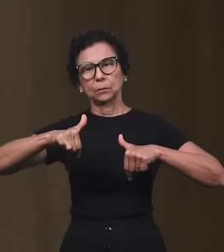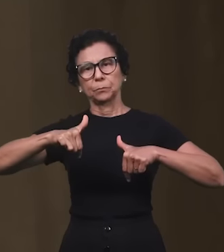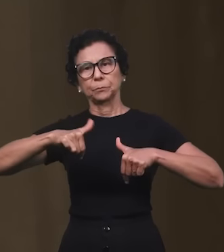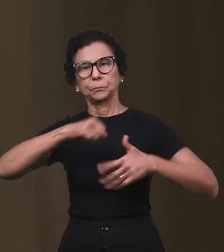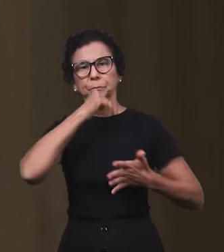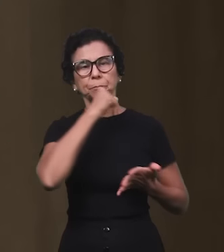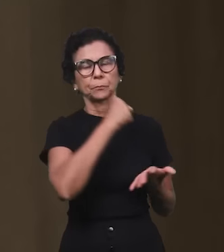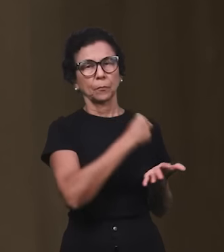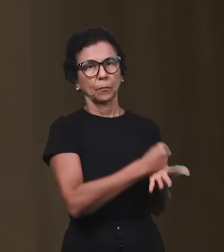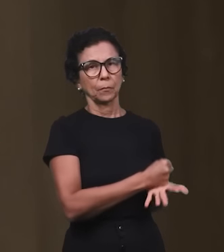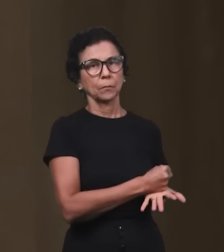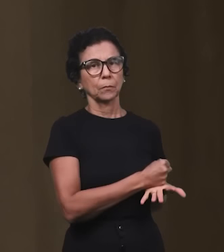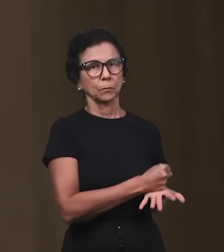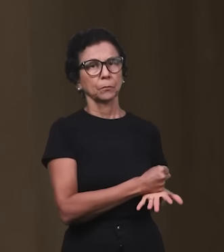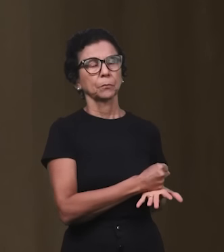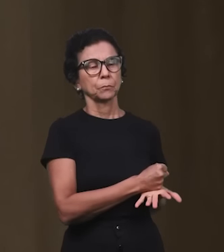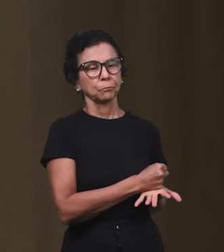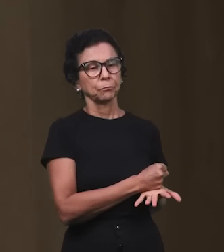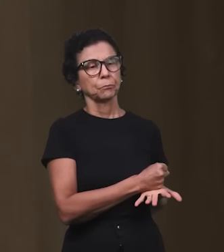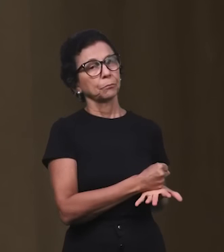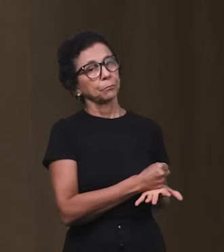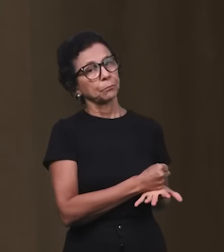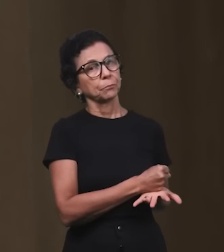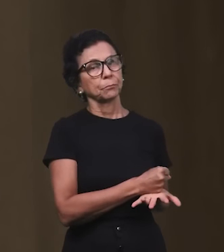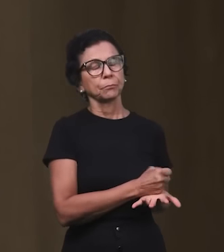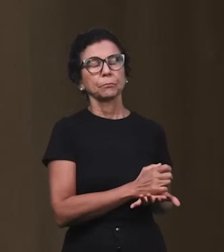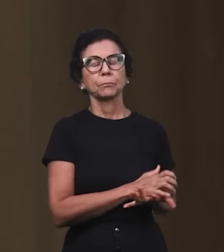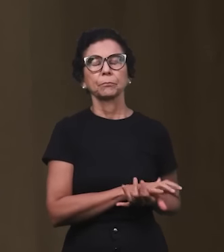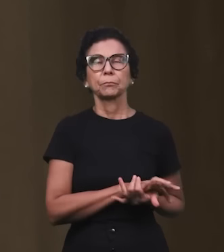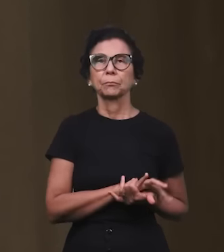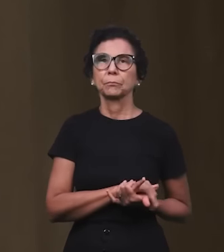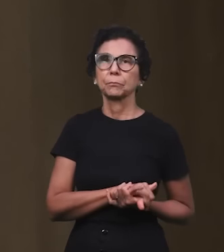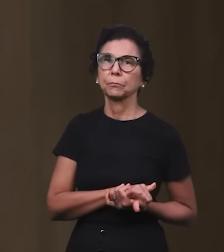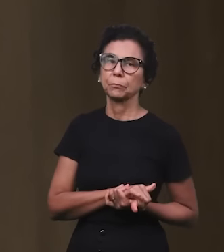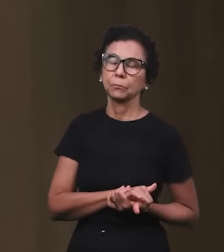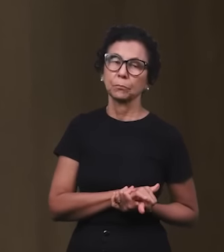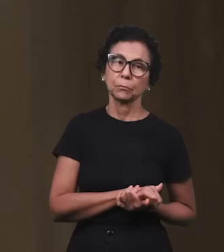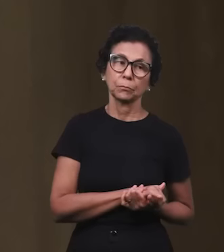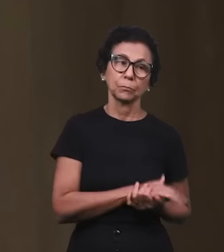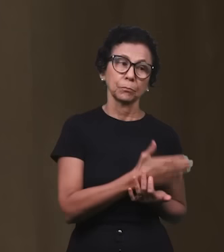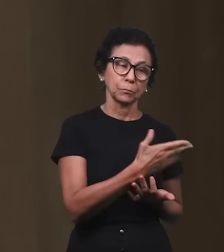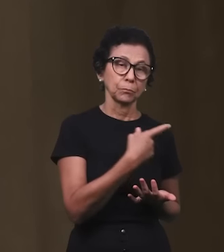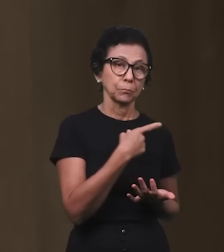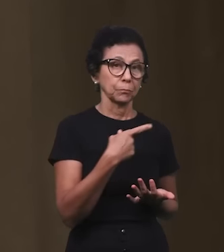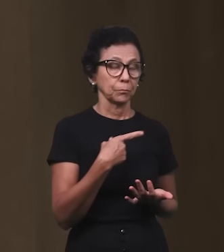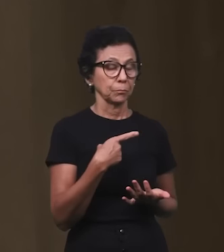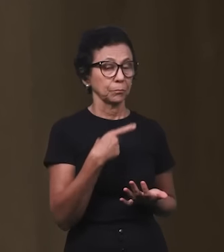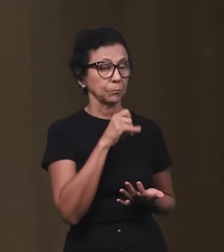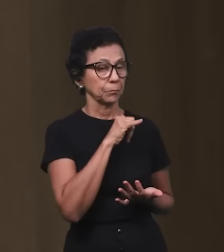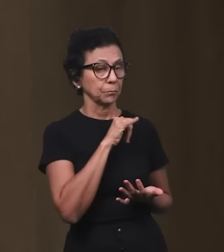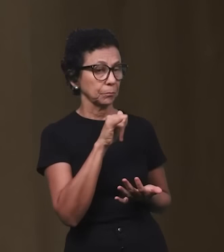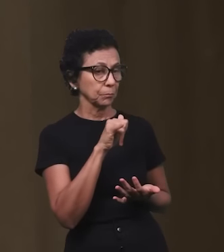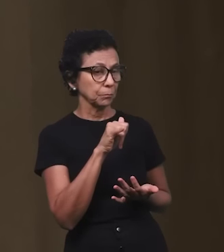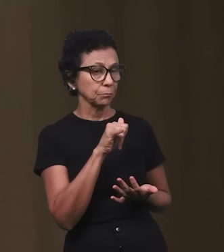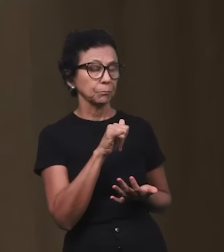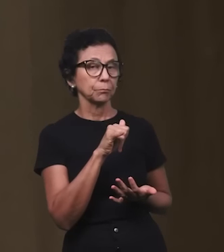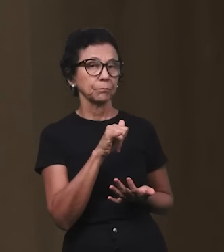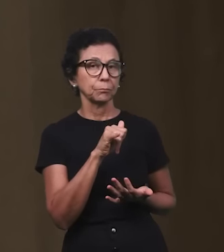Velho Testamento, ela, como o pastor Alexandre falou, ela tem